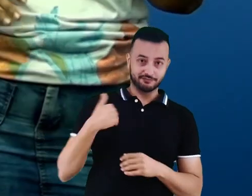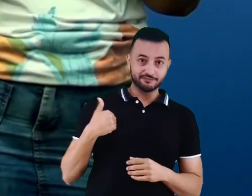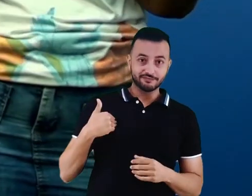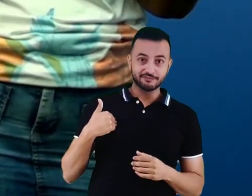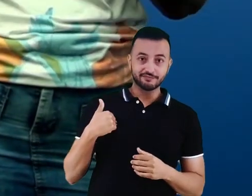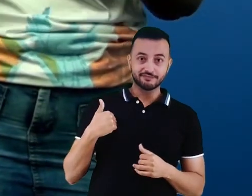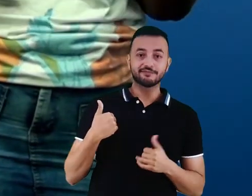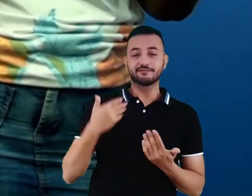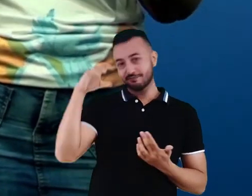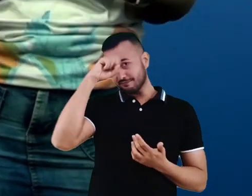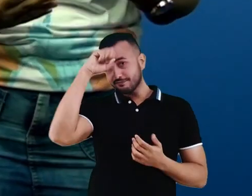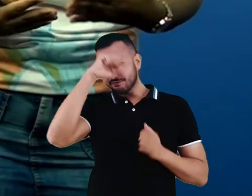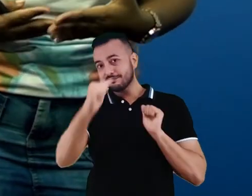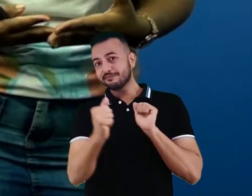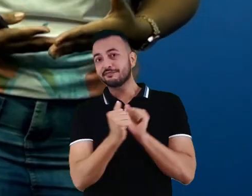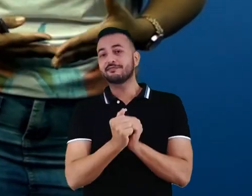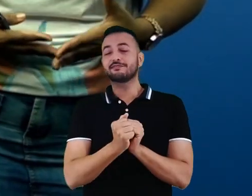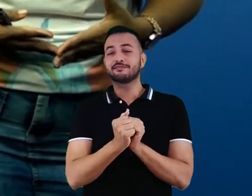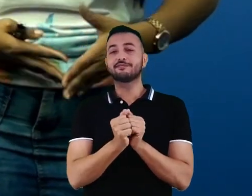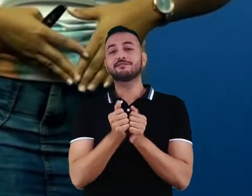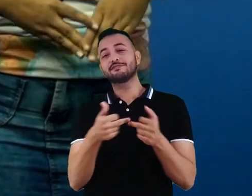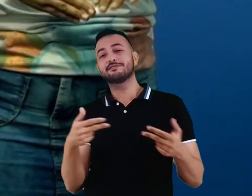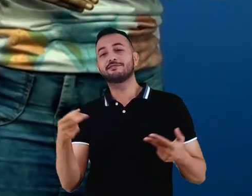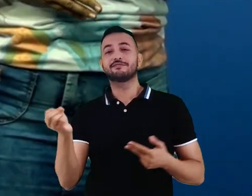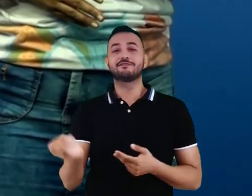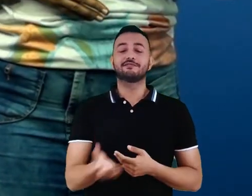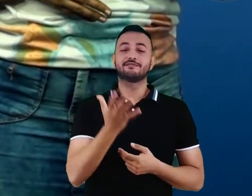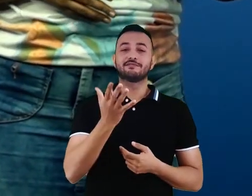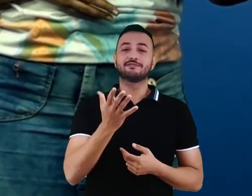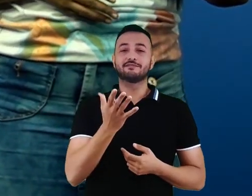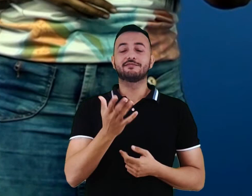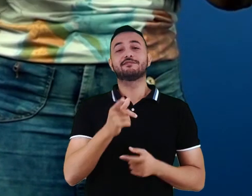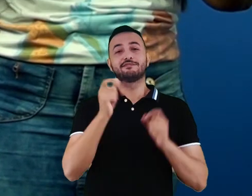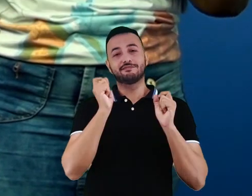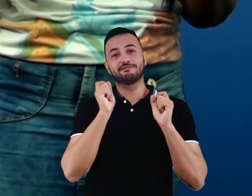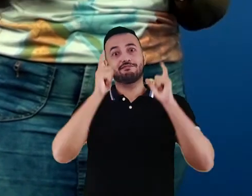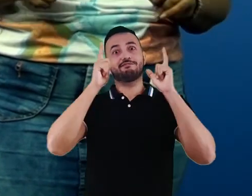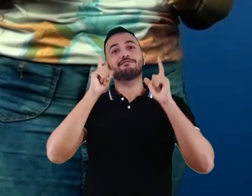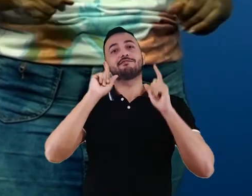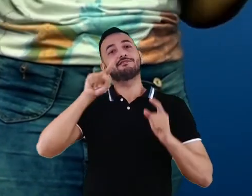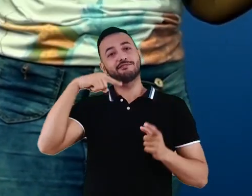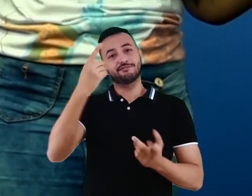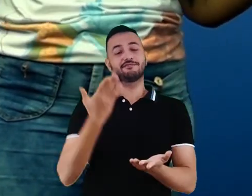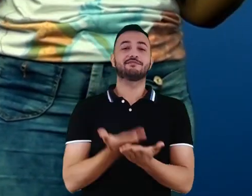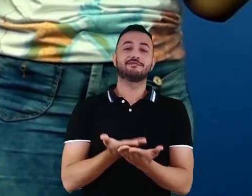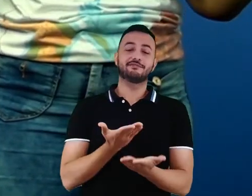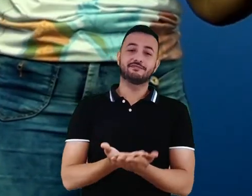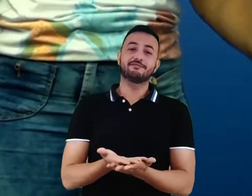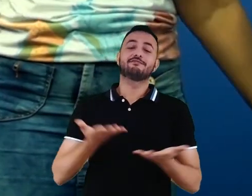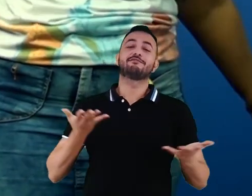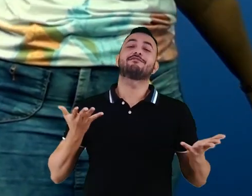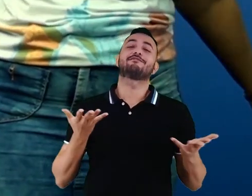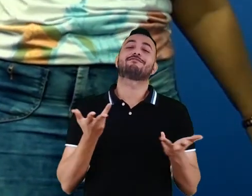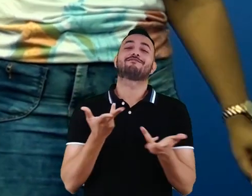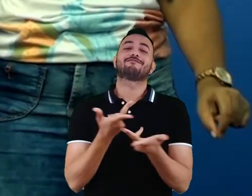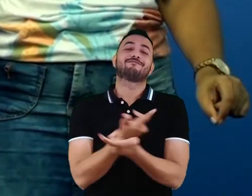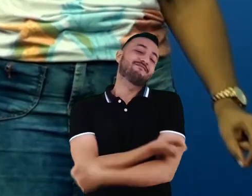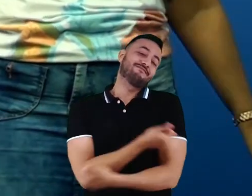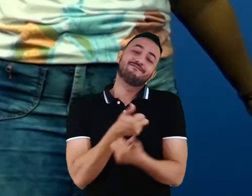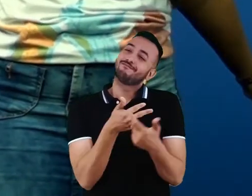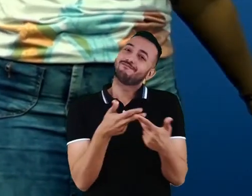comigo, aprendermos juntos coisas novas, fica ligadinho que a próxima aula está recheada de